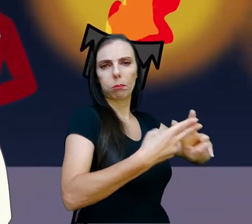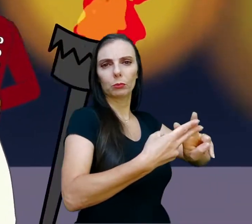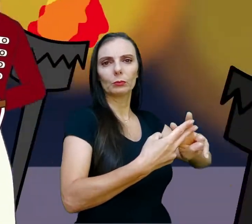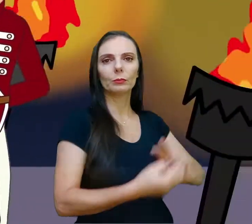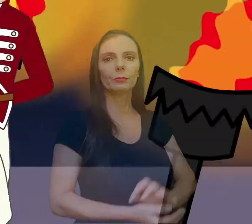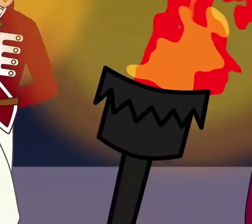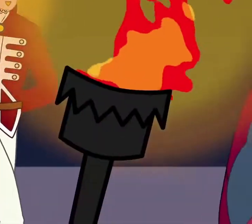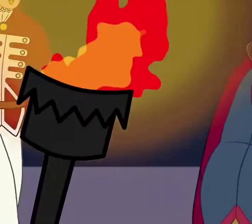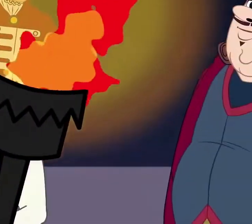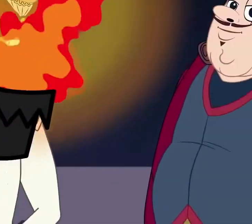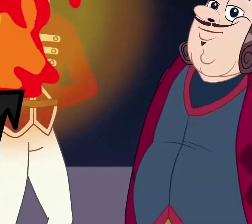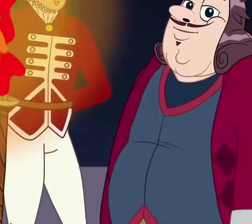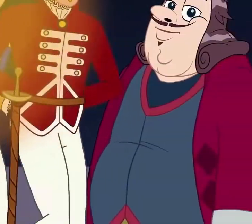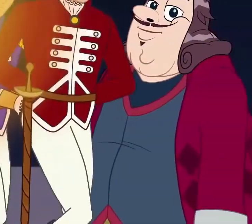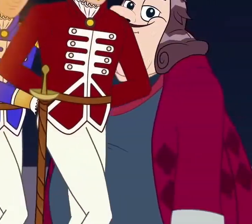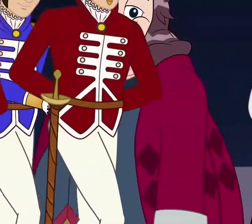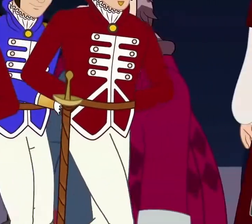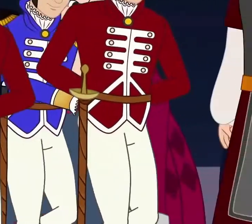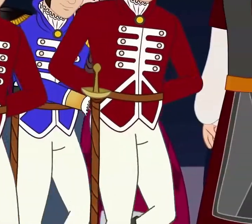soldados inimigos